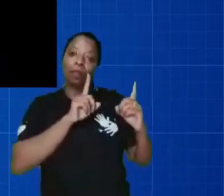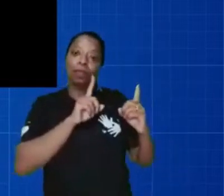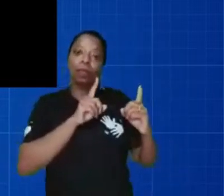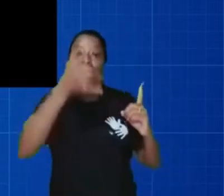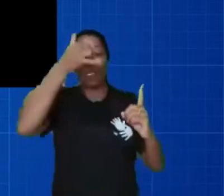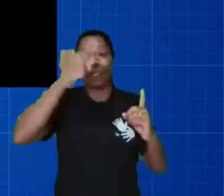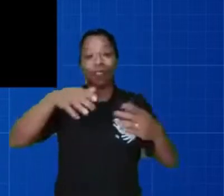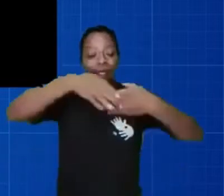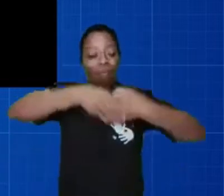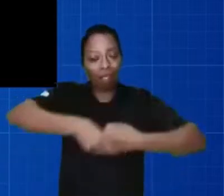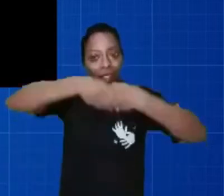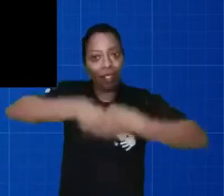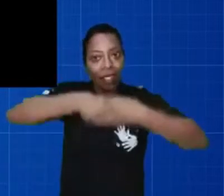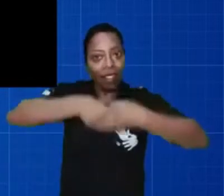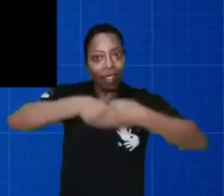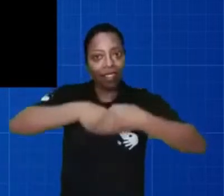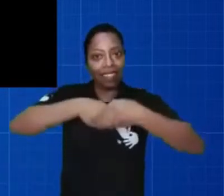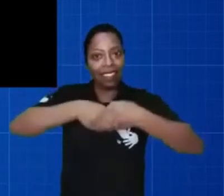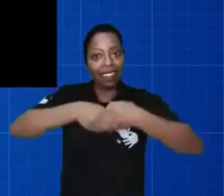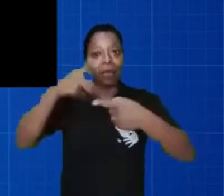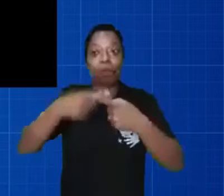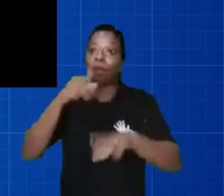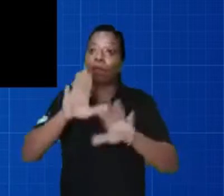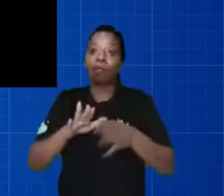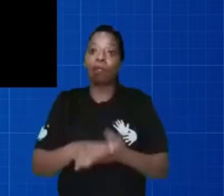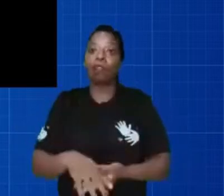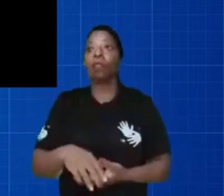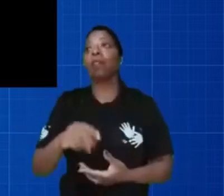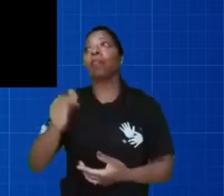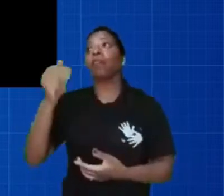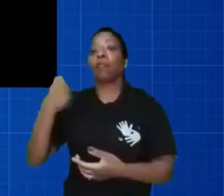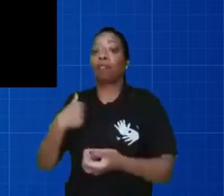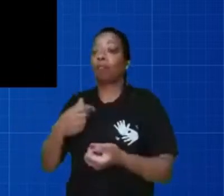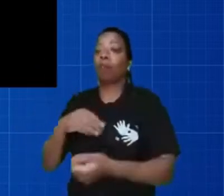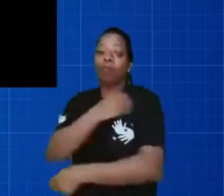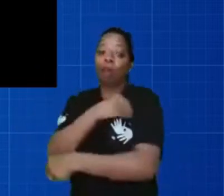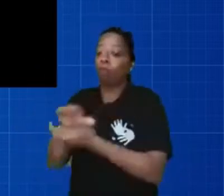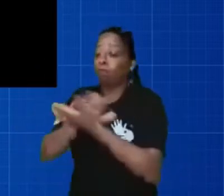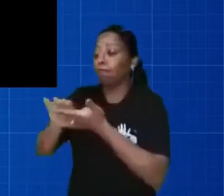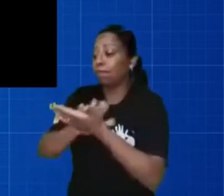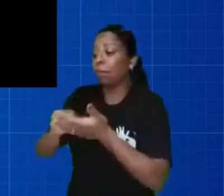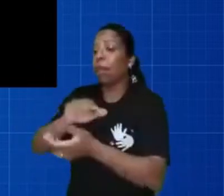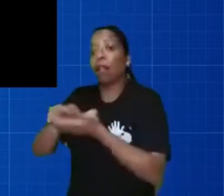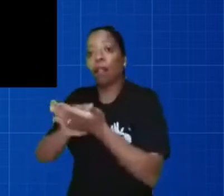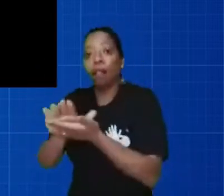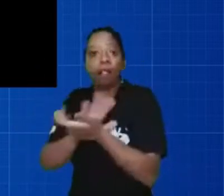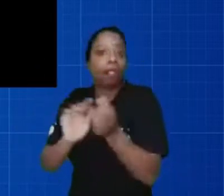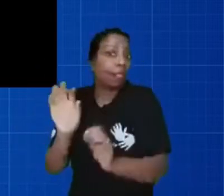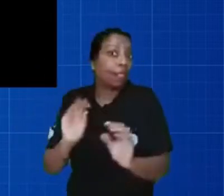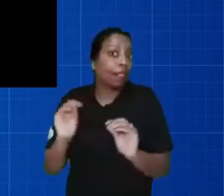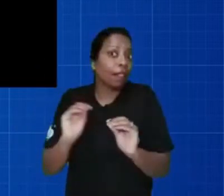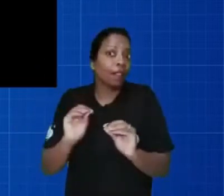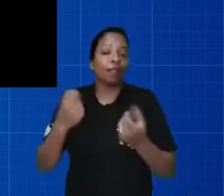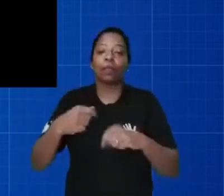fazer o cumprimento com as mãos, né, principalmente quando a gente faz tempo que não fez a higiene das mãos, né, o